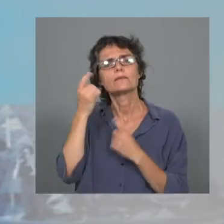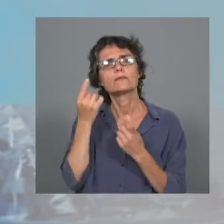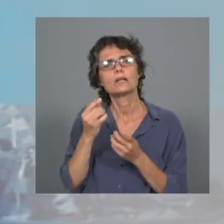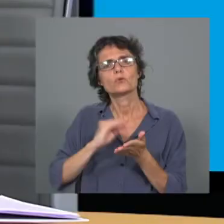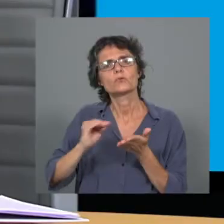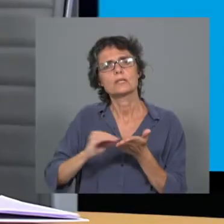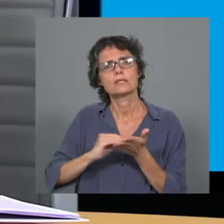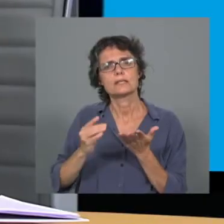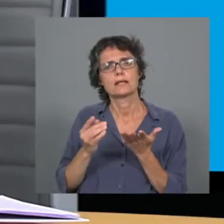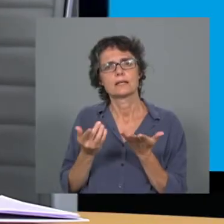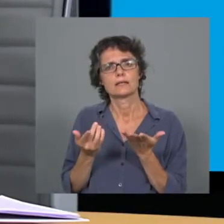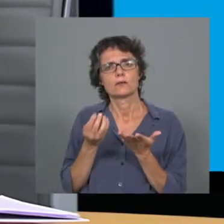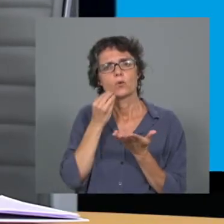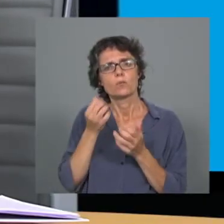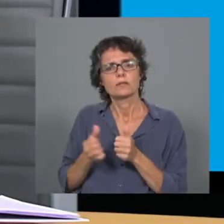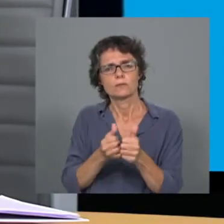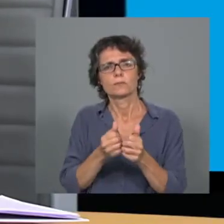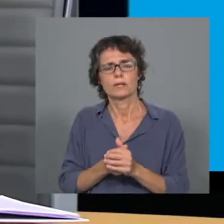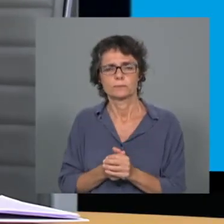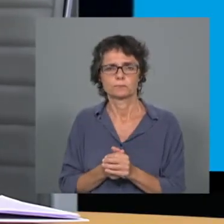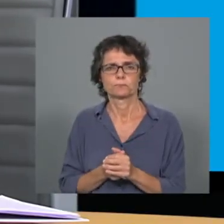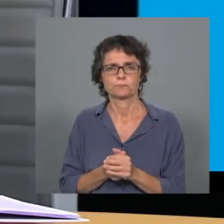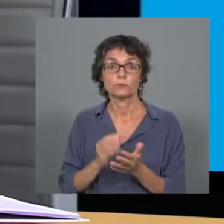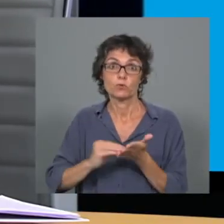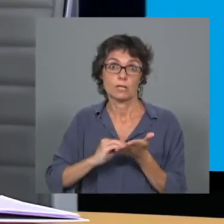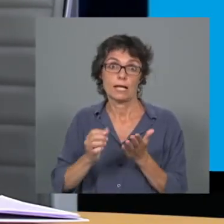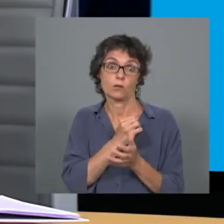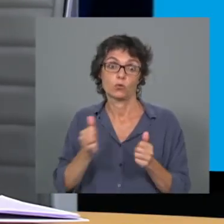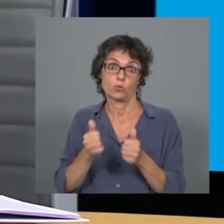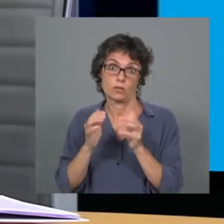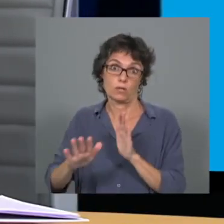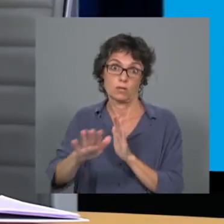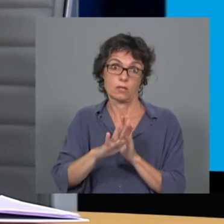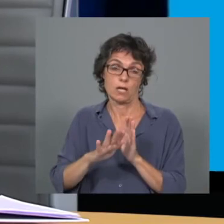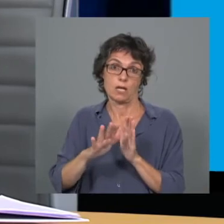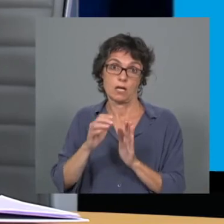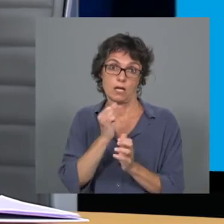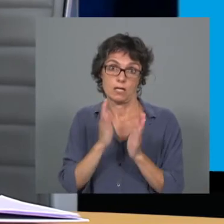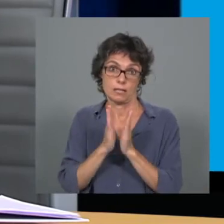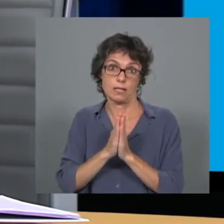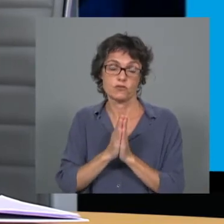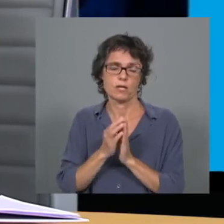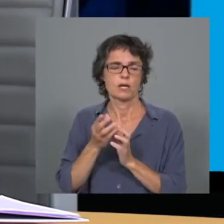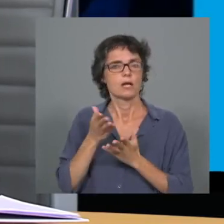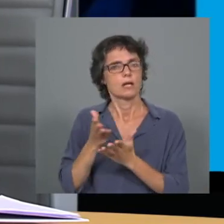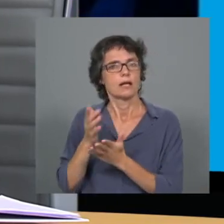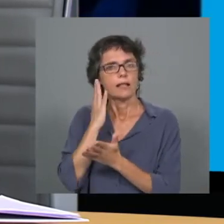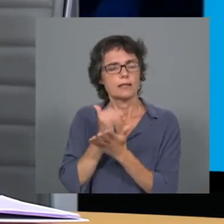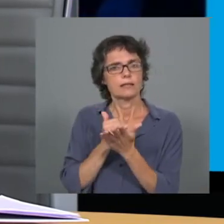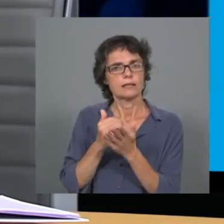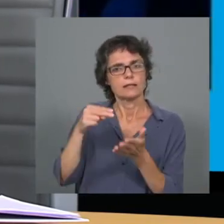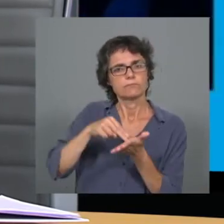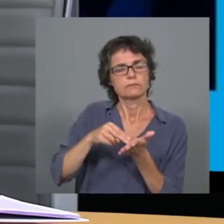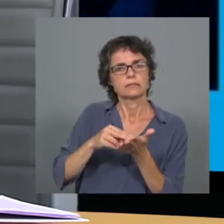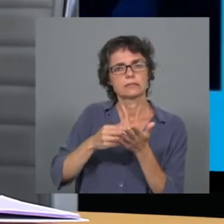Secretariado procura acompanhar os secretariados diocesanos, procura estar presente nos momentos mais relevantes da vida,